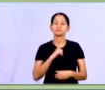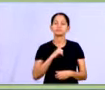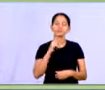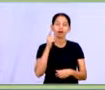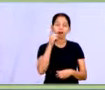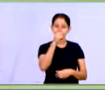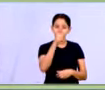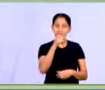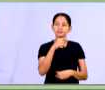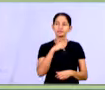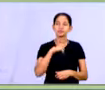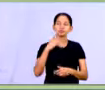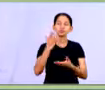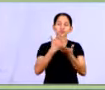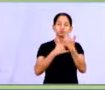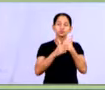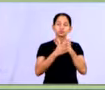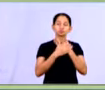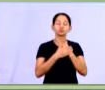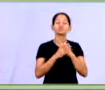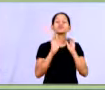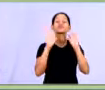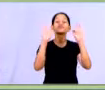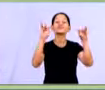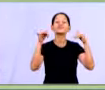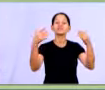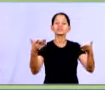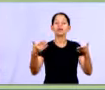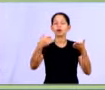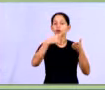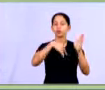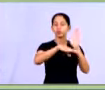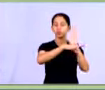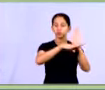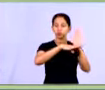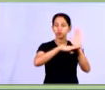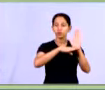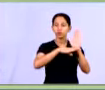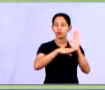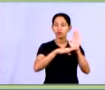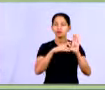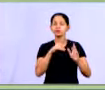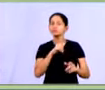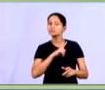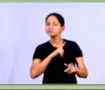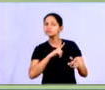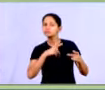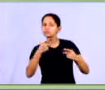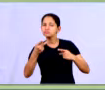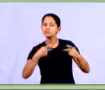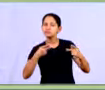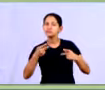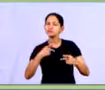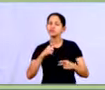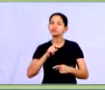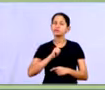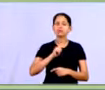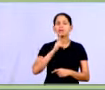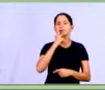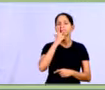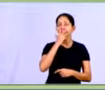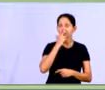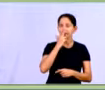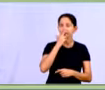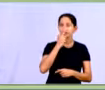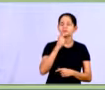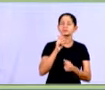ó, o payback. Professor, acho que é projeto A, projeto B, na coluna B e D? Só que ele